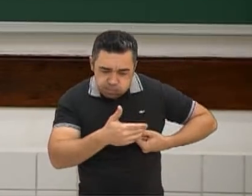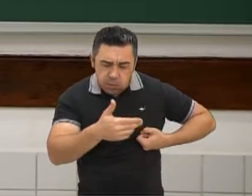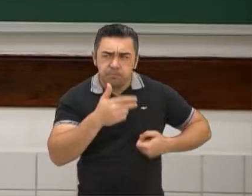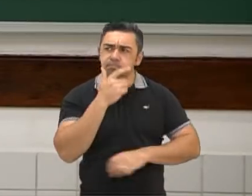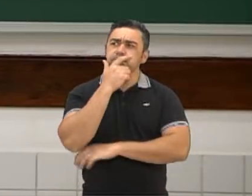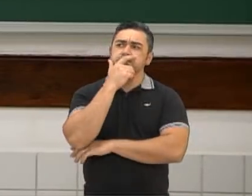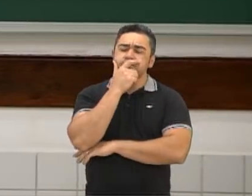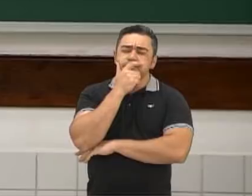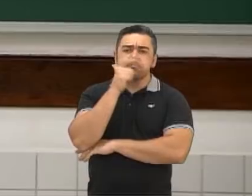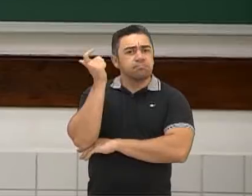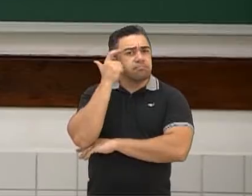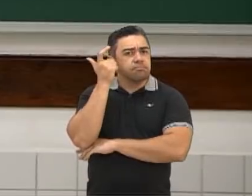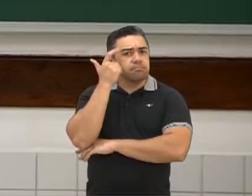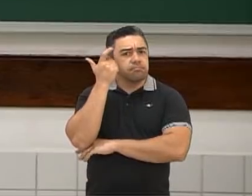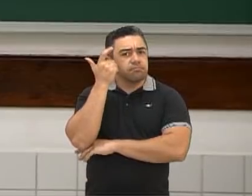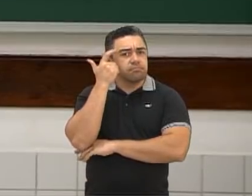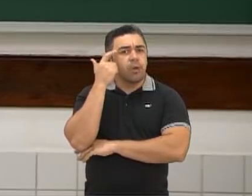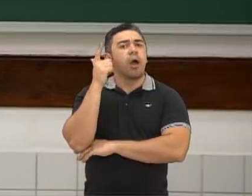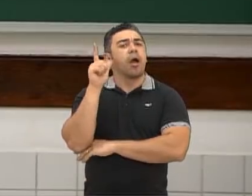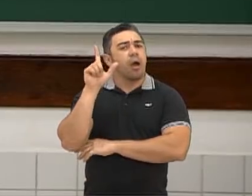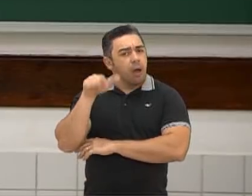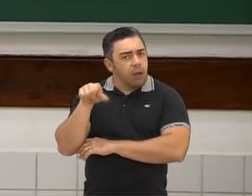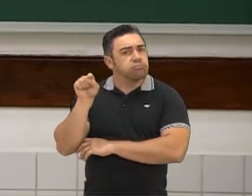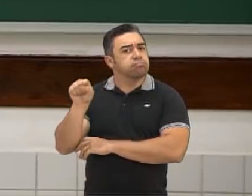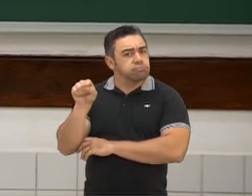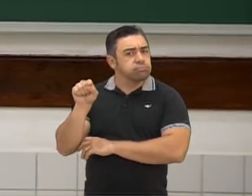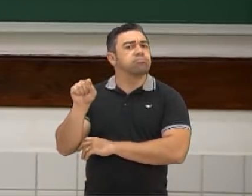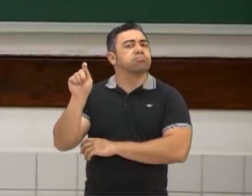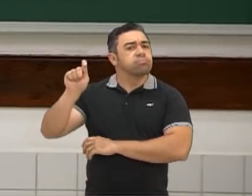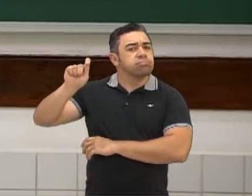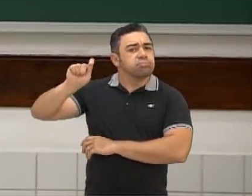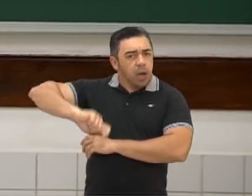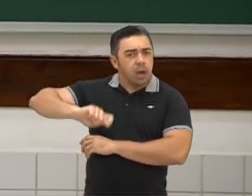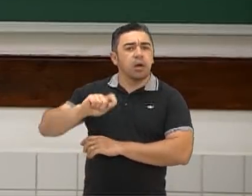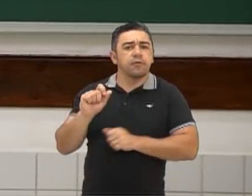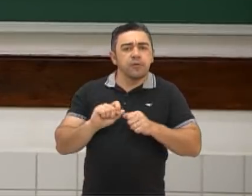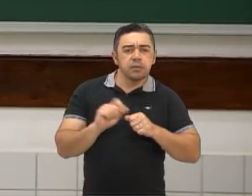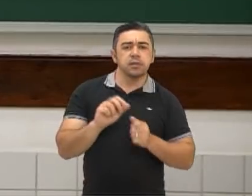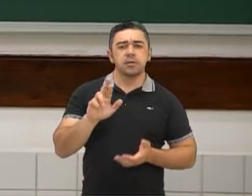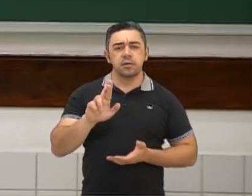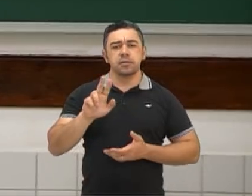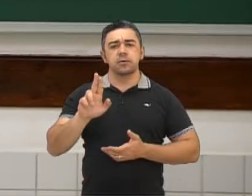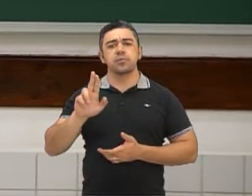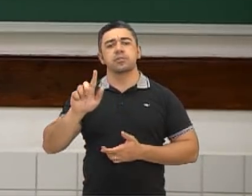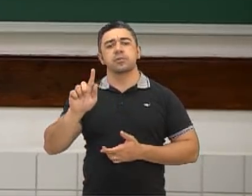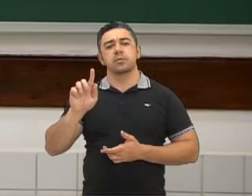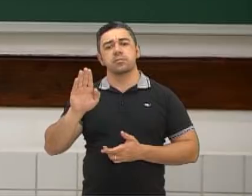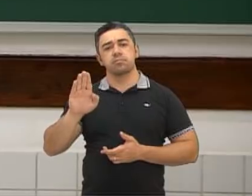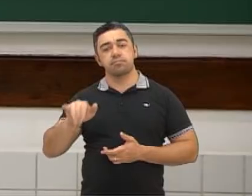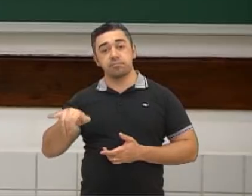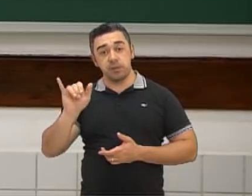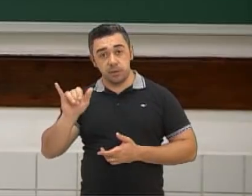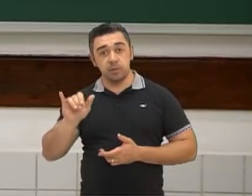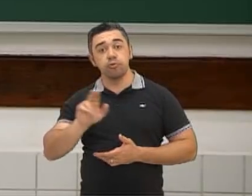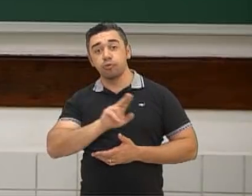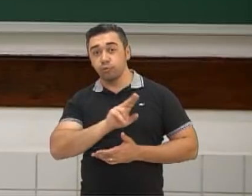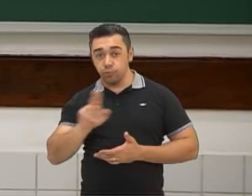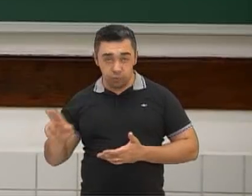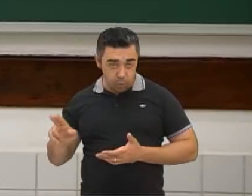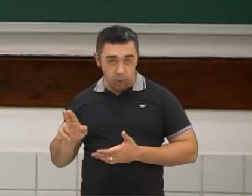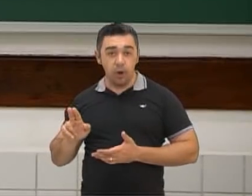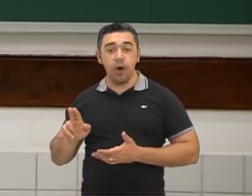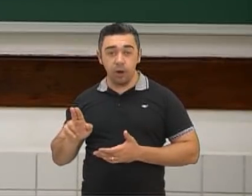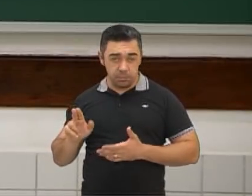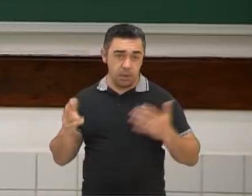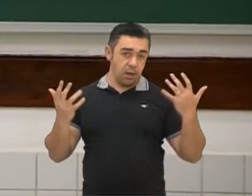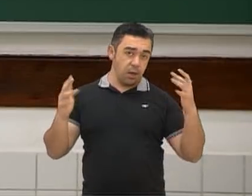dessa jogada, entende-se que houve o surgimento do rugby, que levou para o seu nome, para o nome